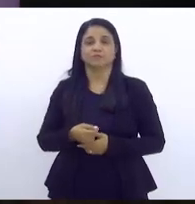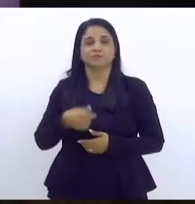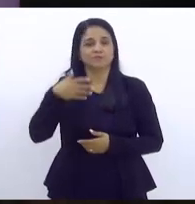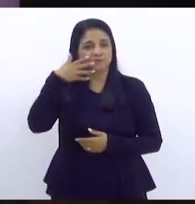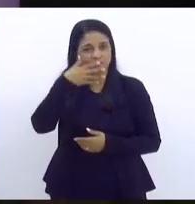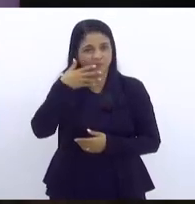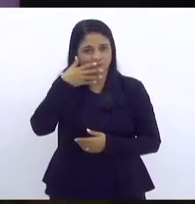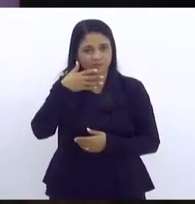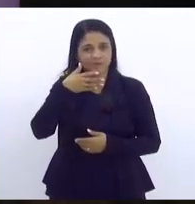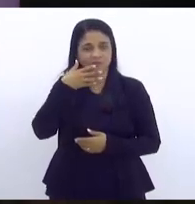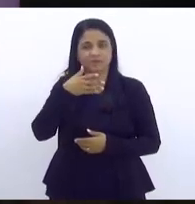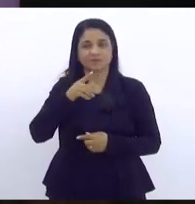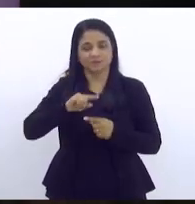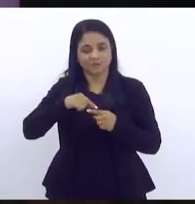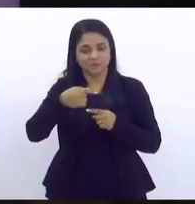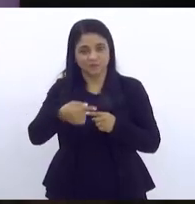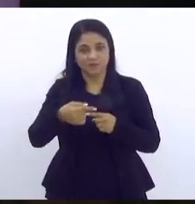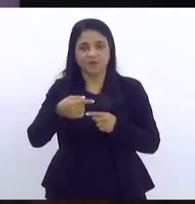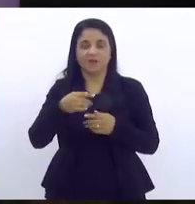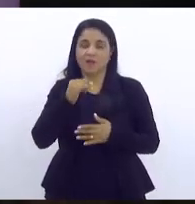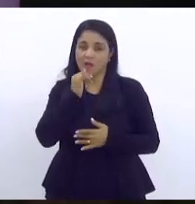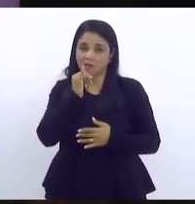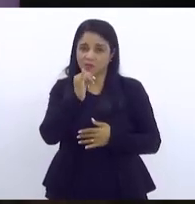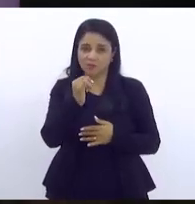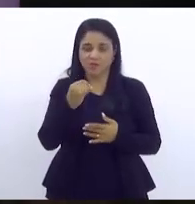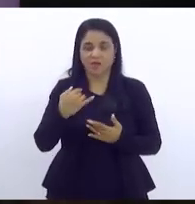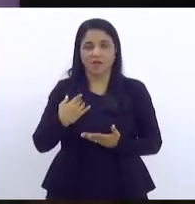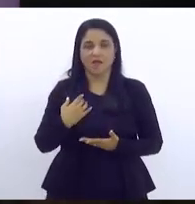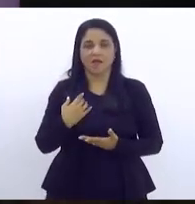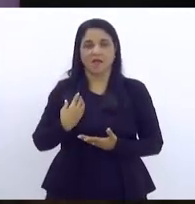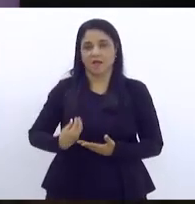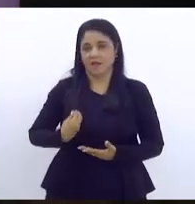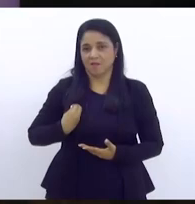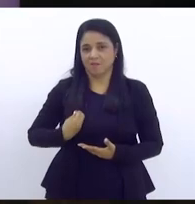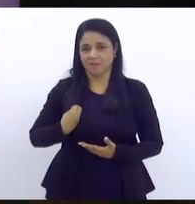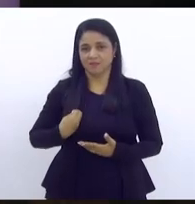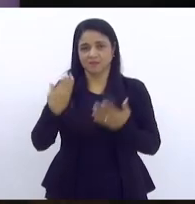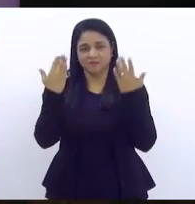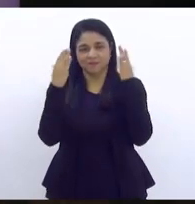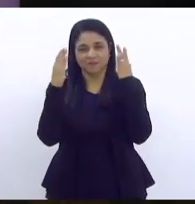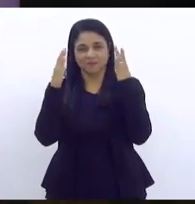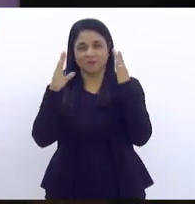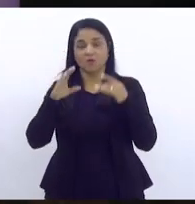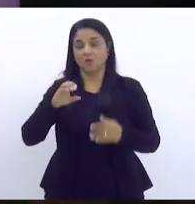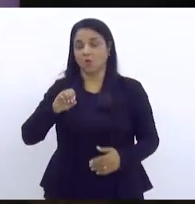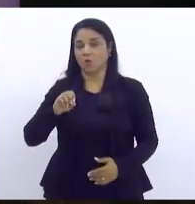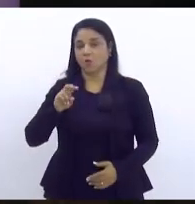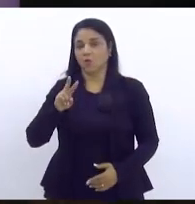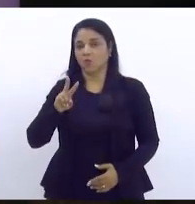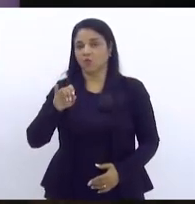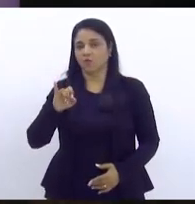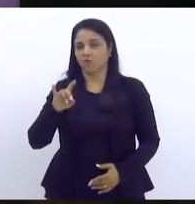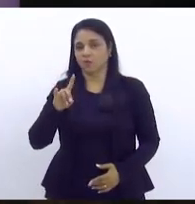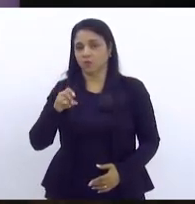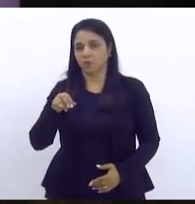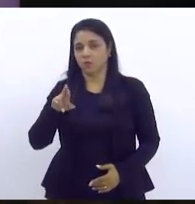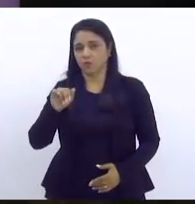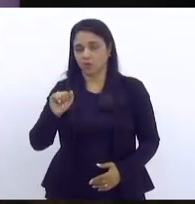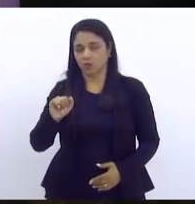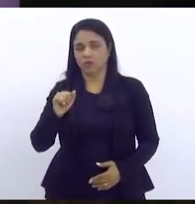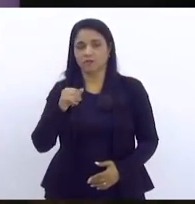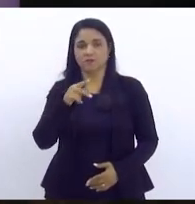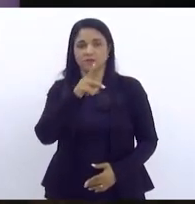queria anunciar aqui a presença e pedir uma salva de palmas pra nova ouvidora da Defensoria Pública recentemente Eleita